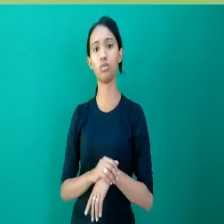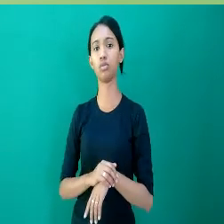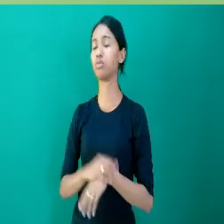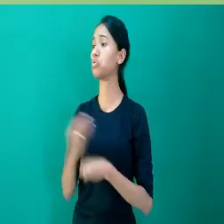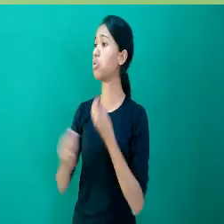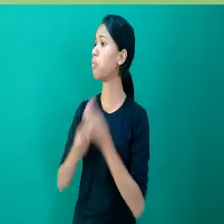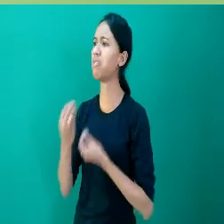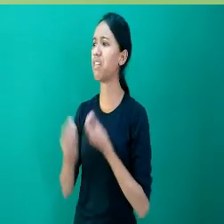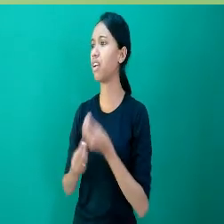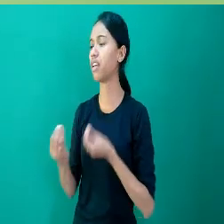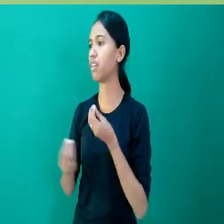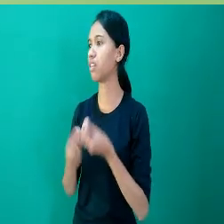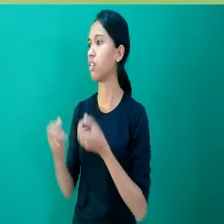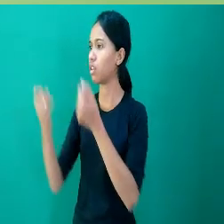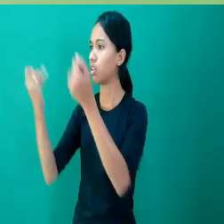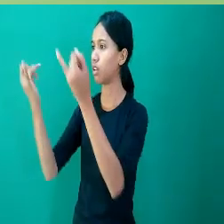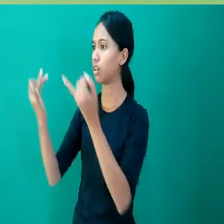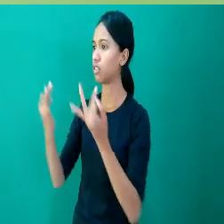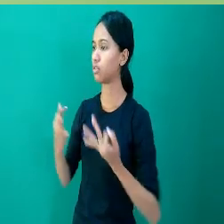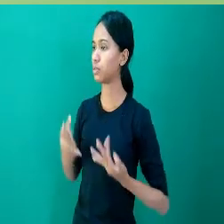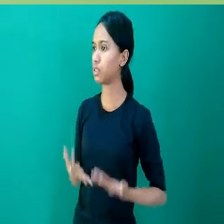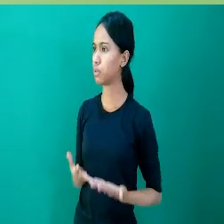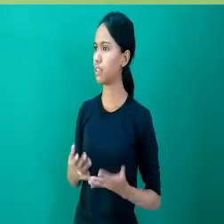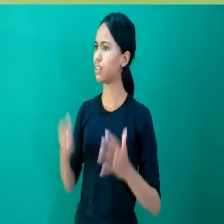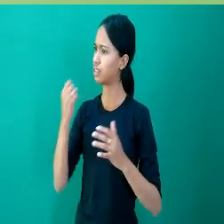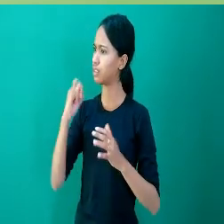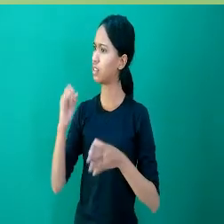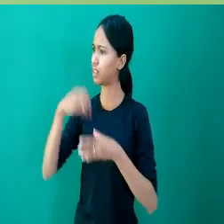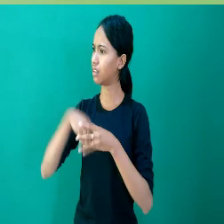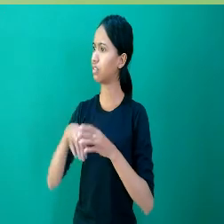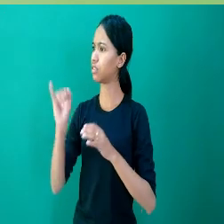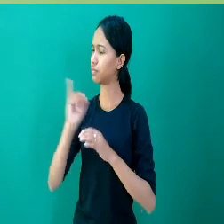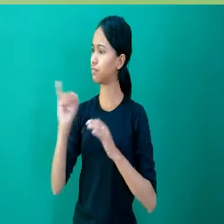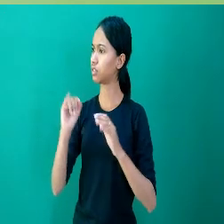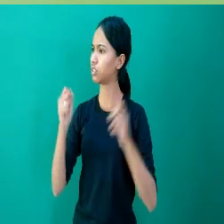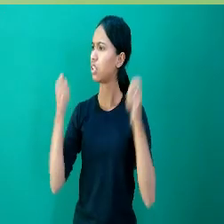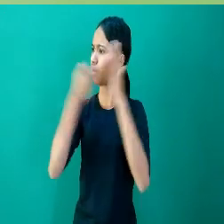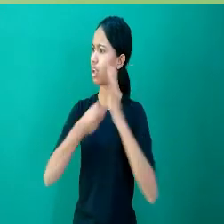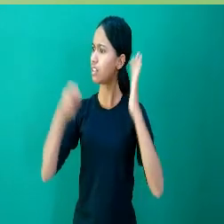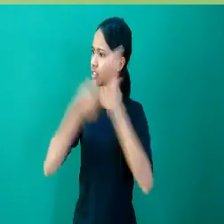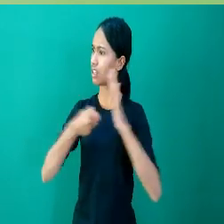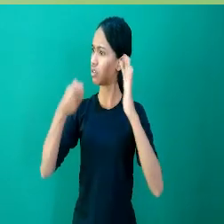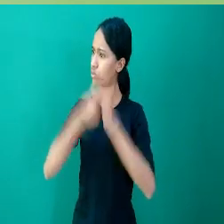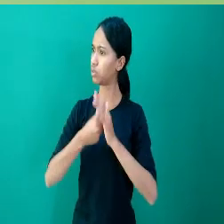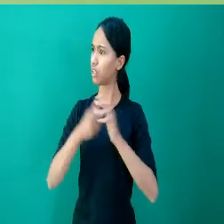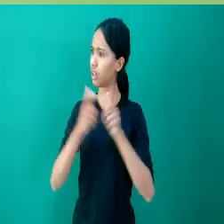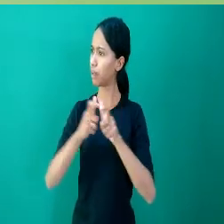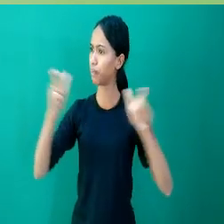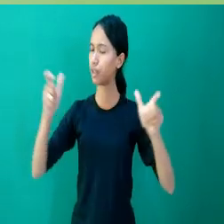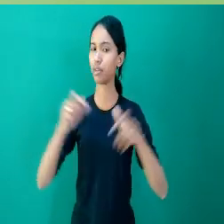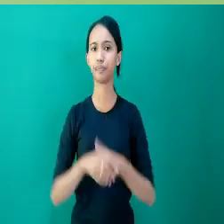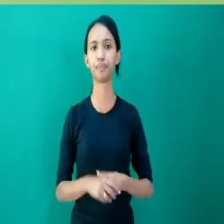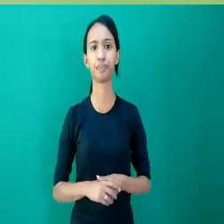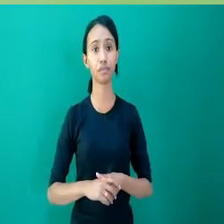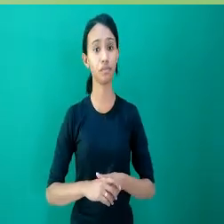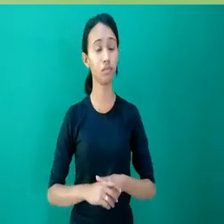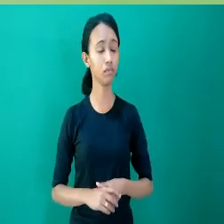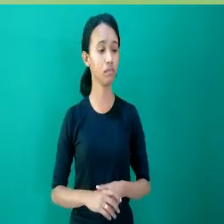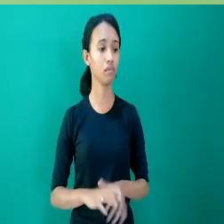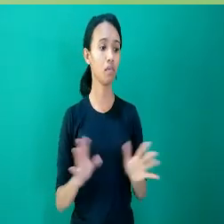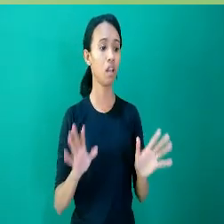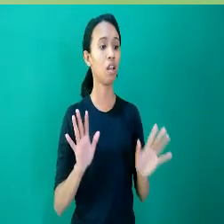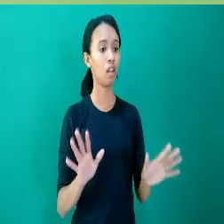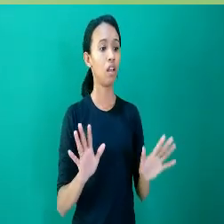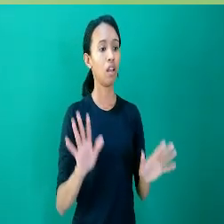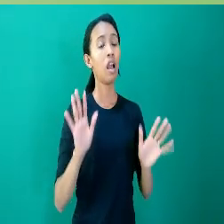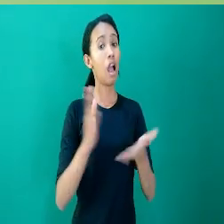mais, né, eu posso dizer, mais rígidas, mais consolidadas, mais plurais. Há quem